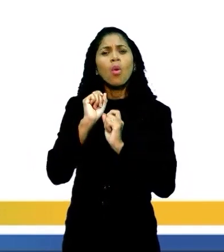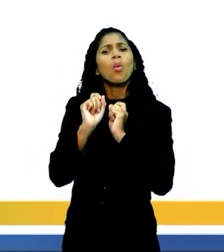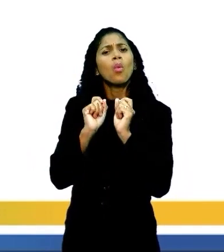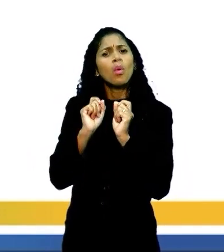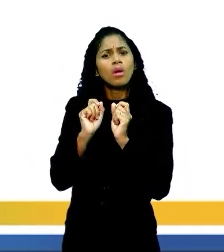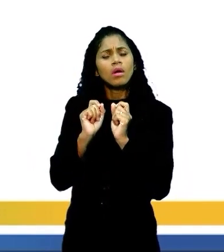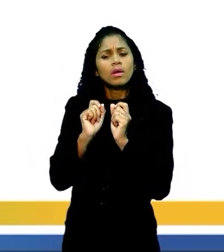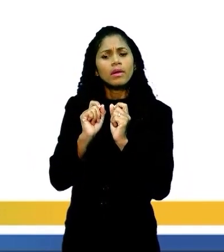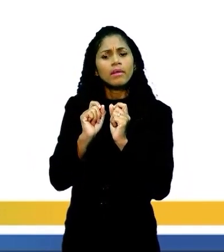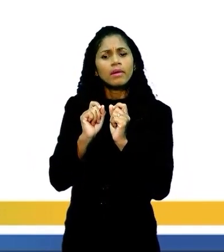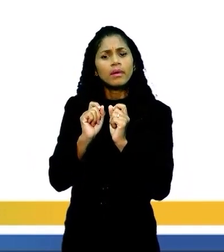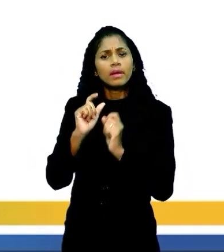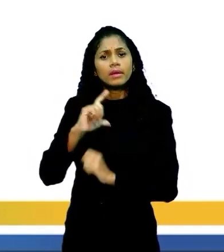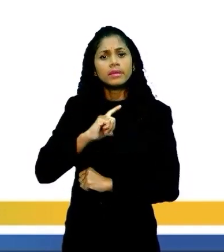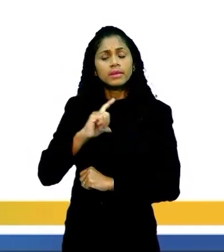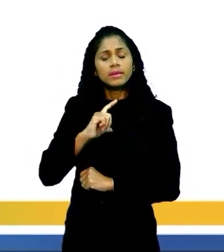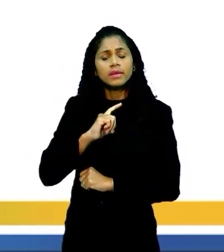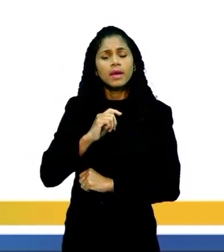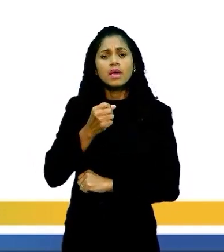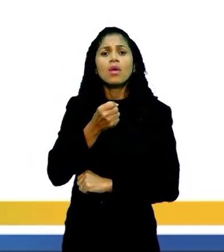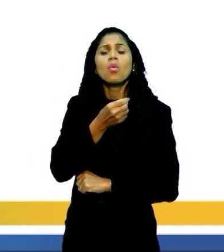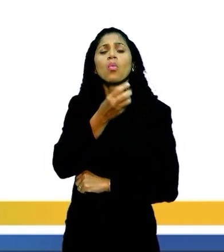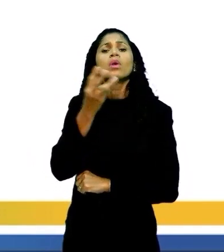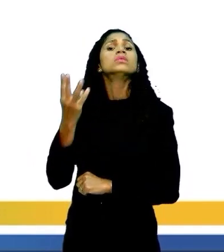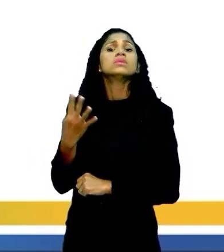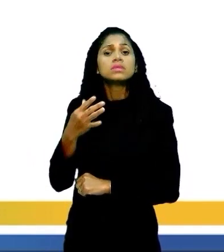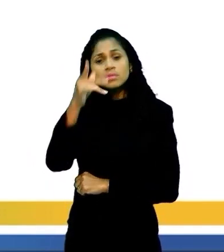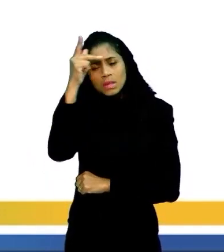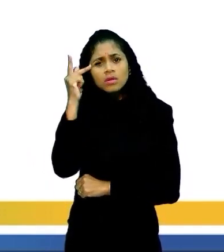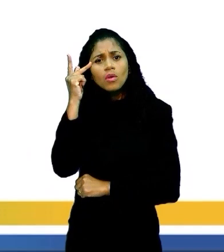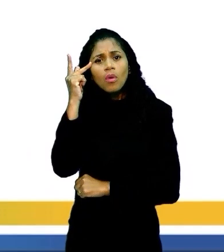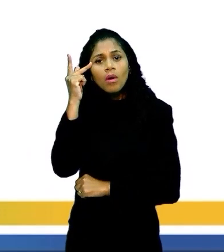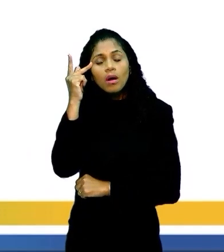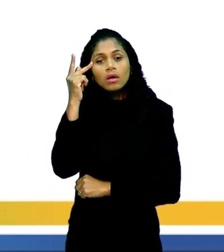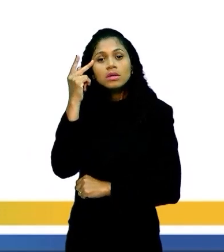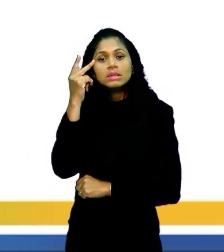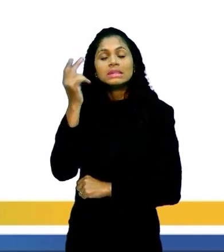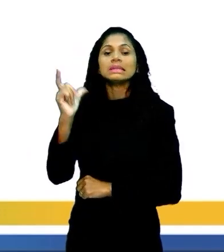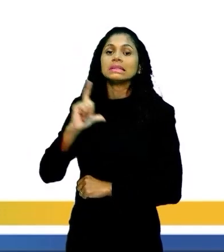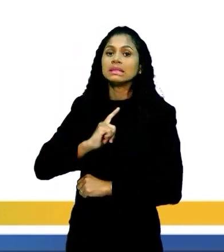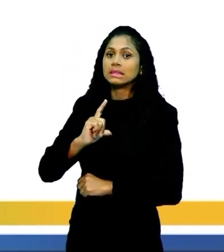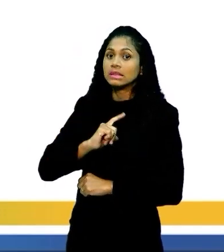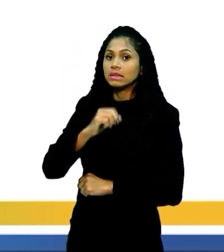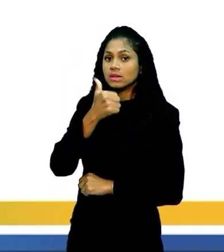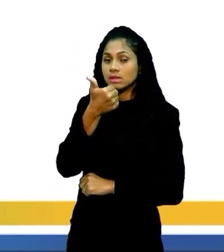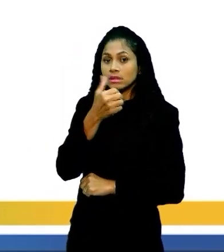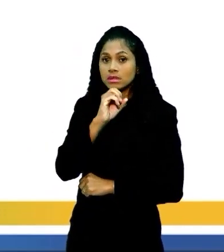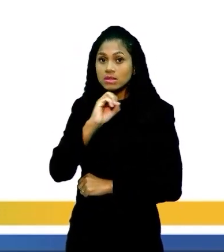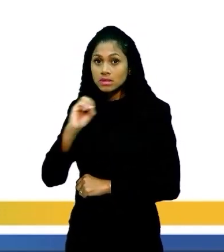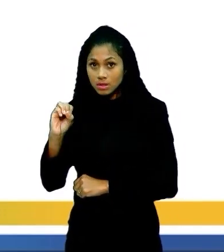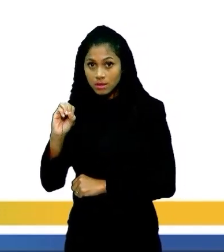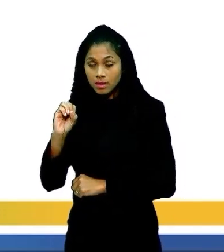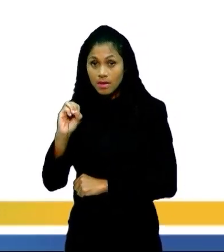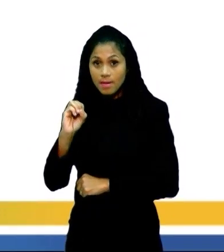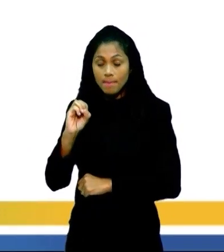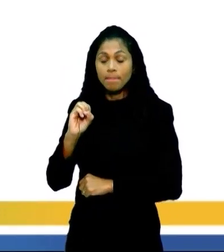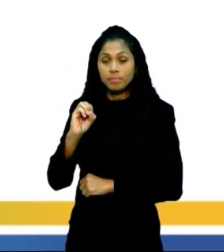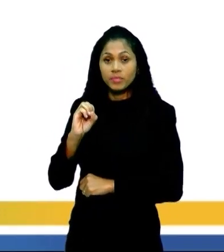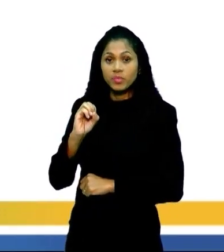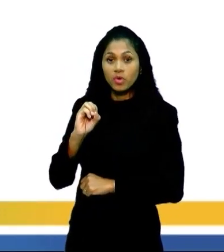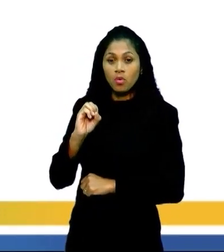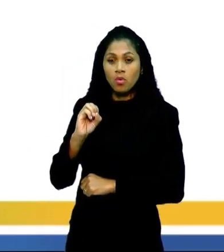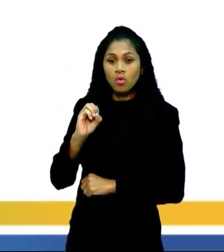na questão quantas pessoas? 100. Porém, aí, no diagrama de Venn, está bem